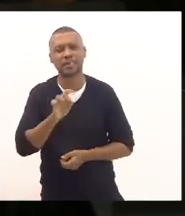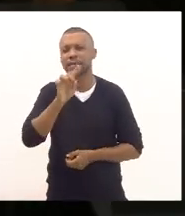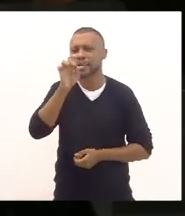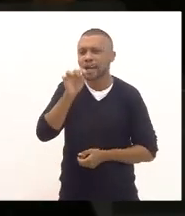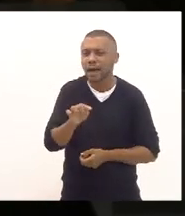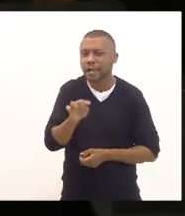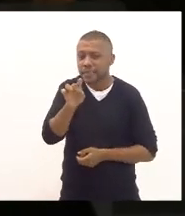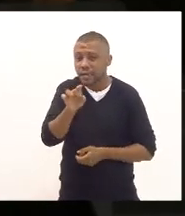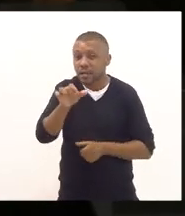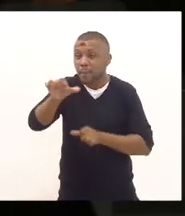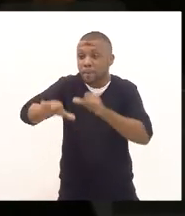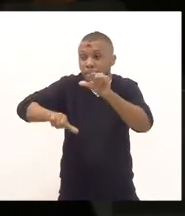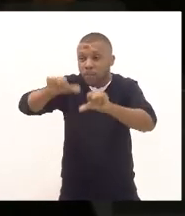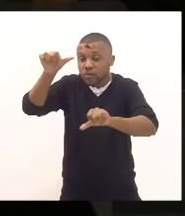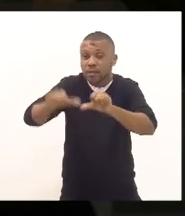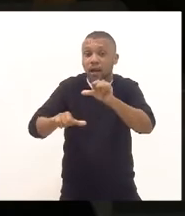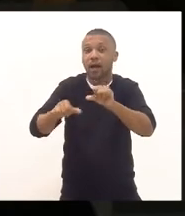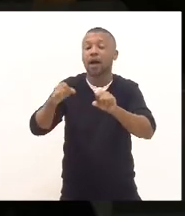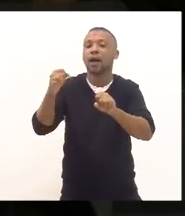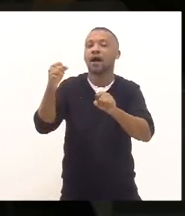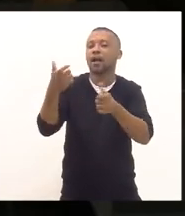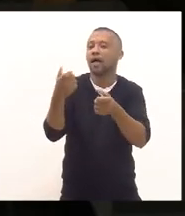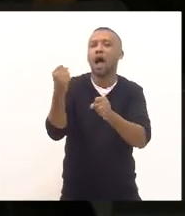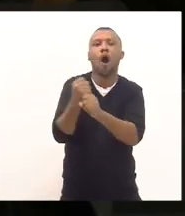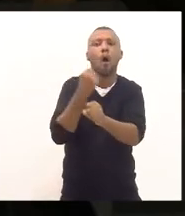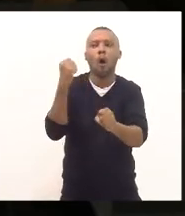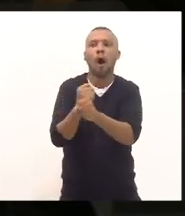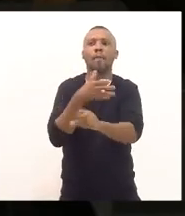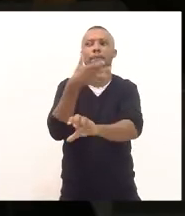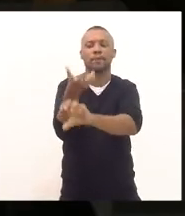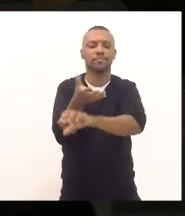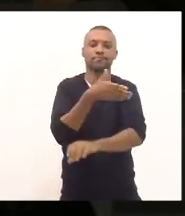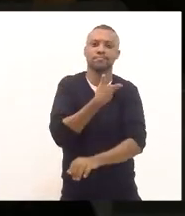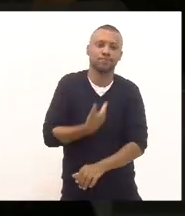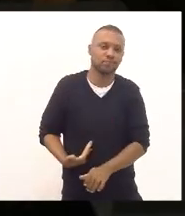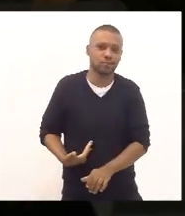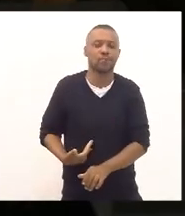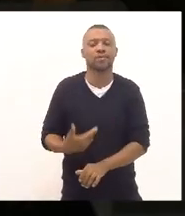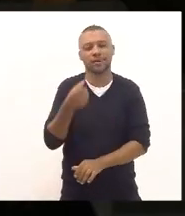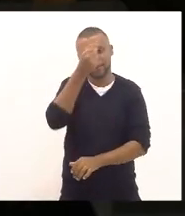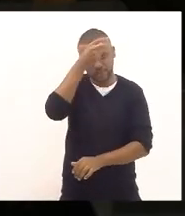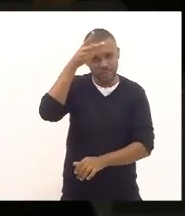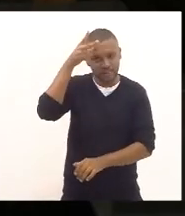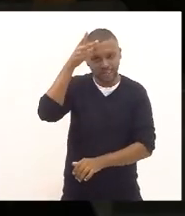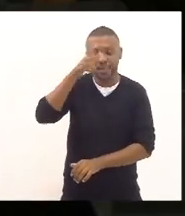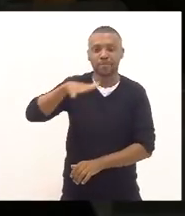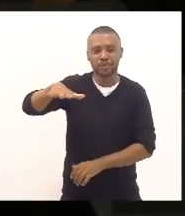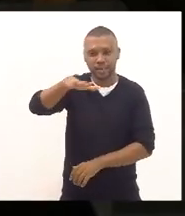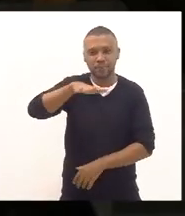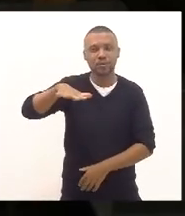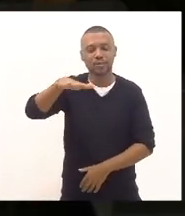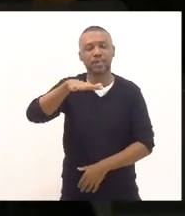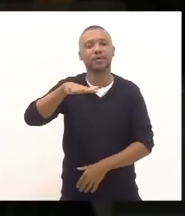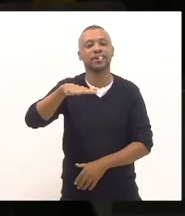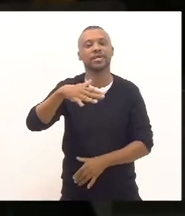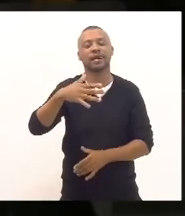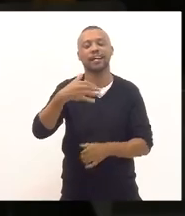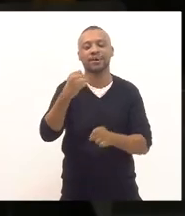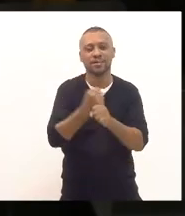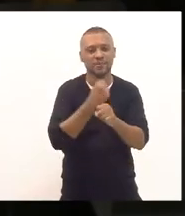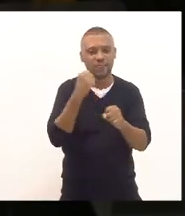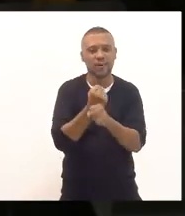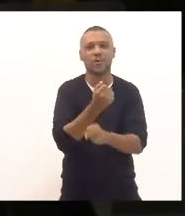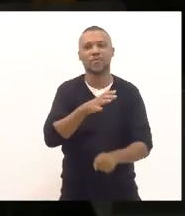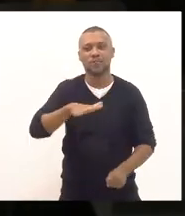o que reformar praças públicas atribuição Municipal pavimentar logradouros